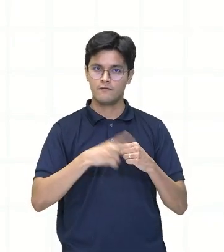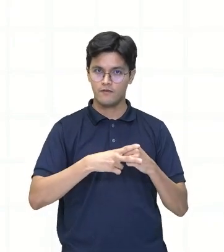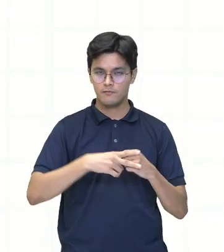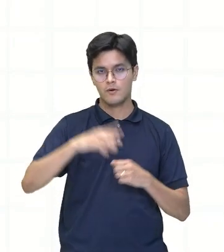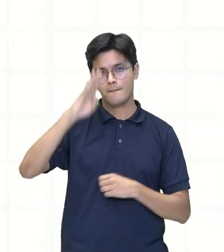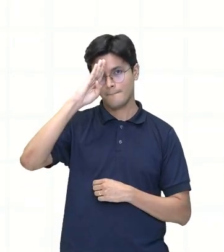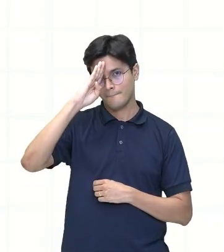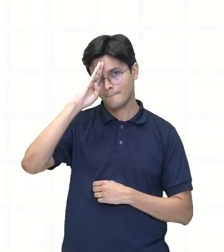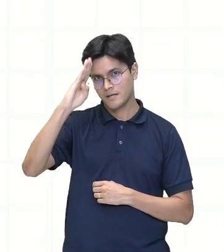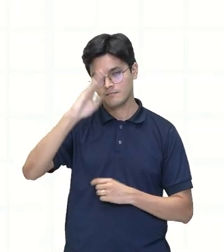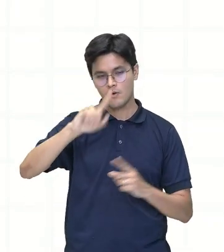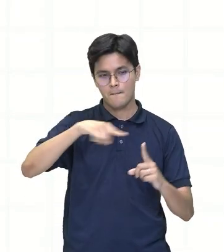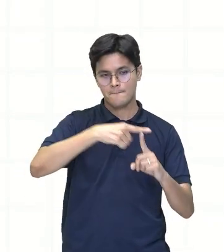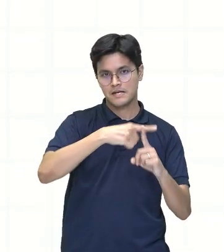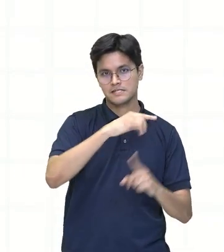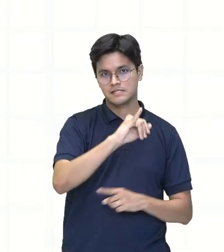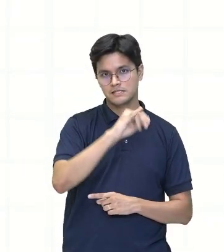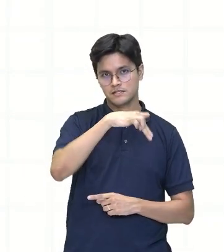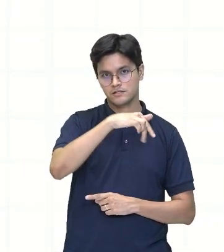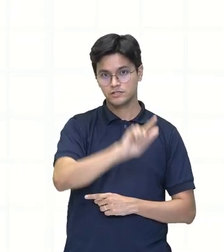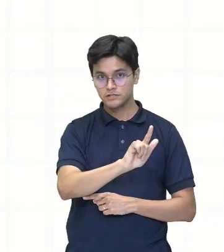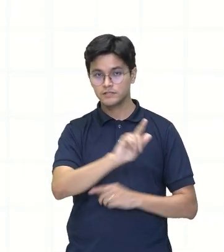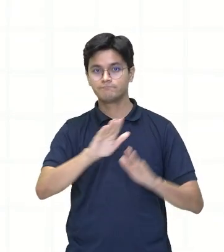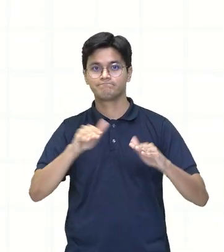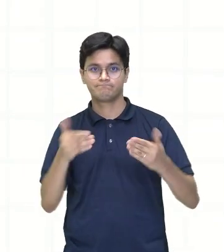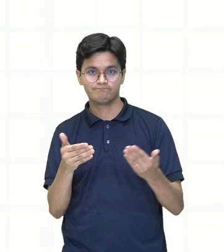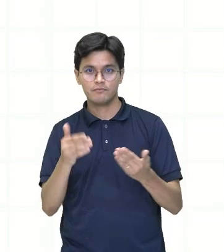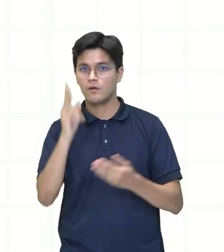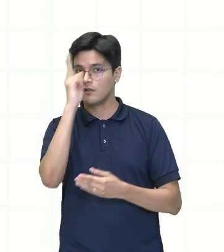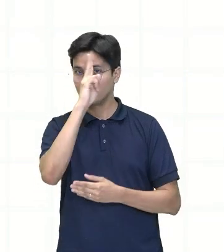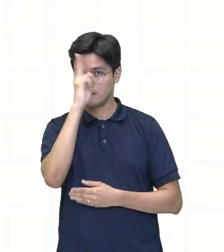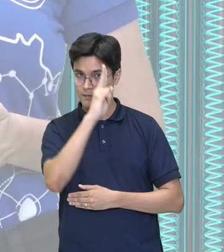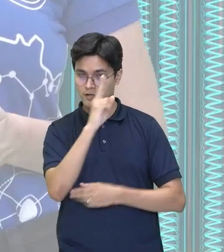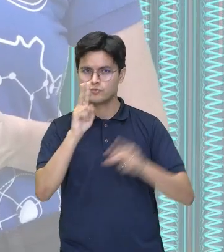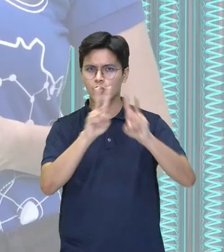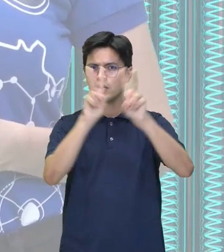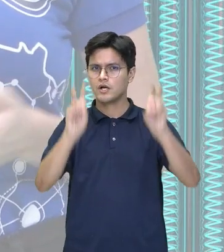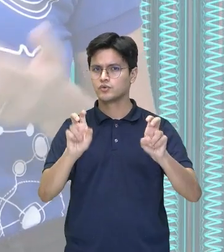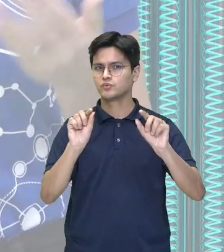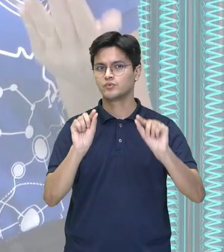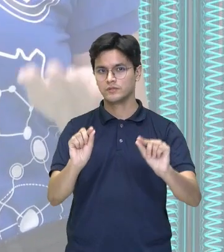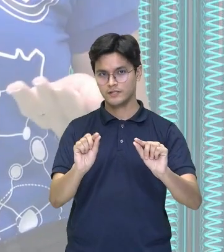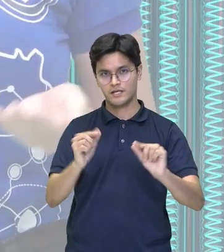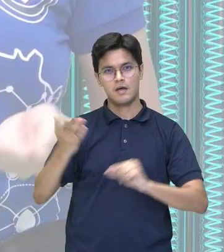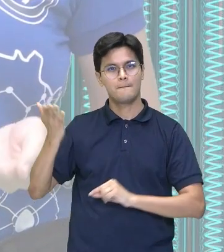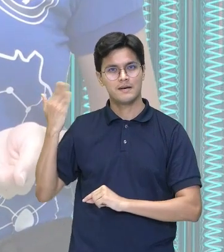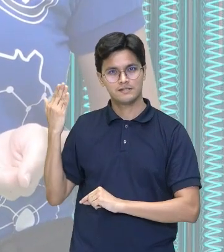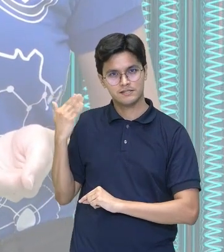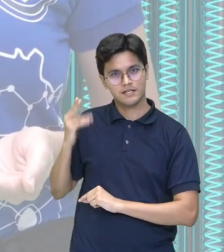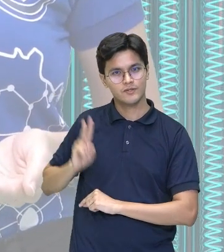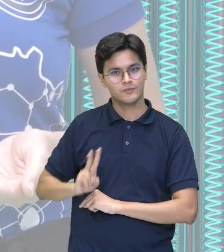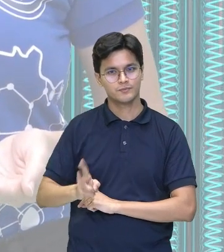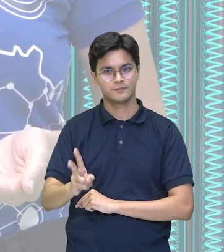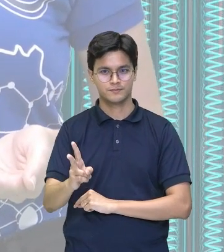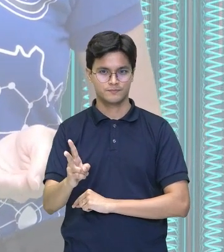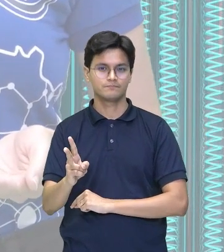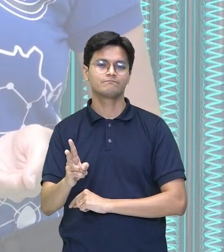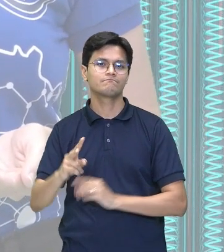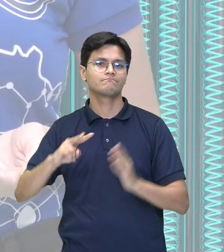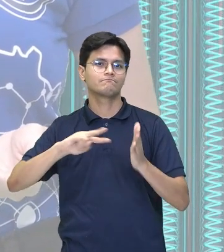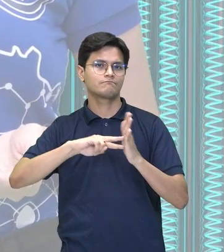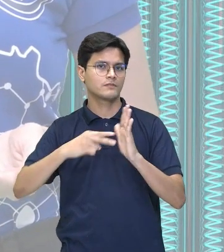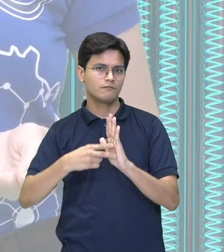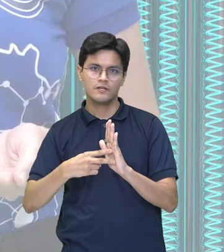ok? Então, lembrando que o nosso assunto é quê? É past progressive e past continuous, que significa a